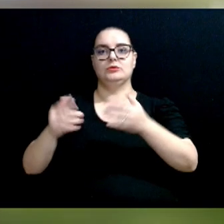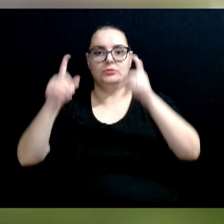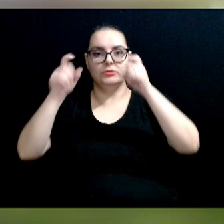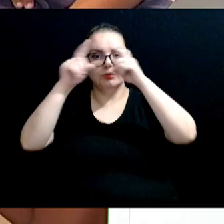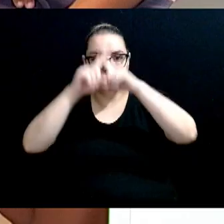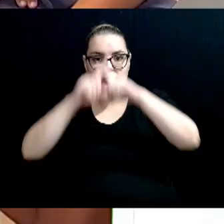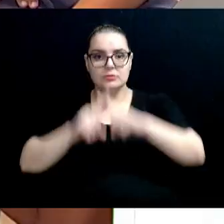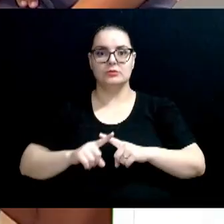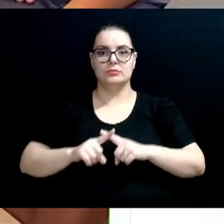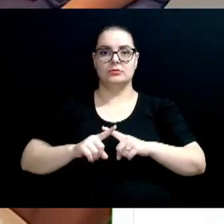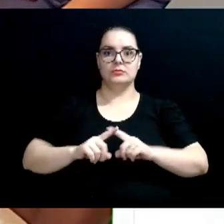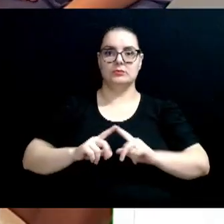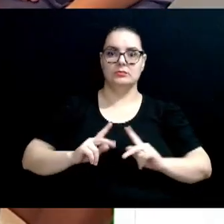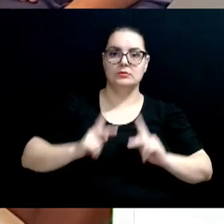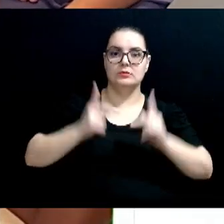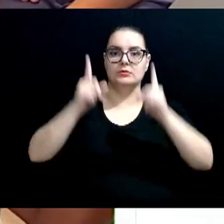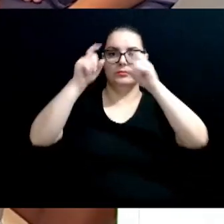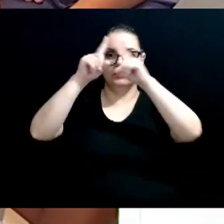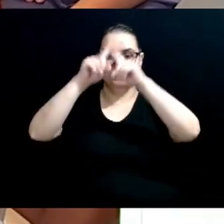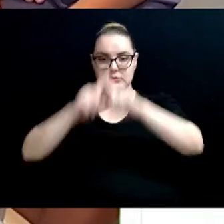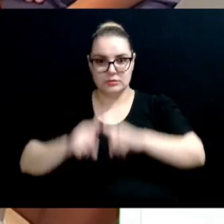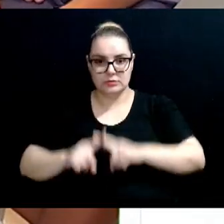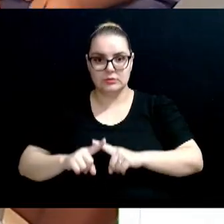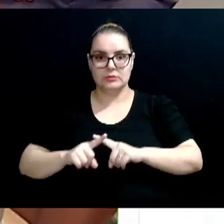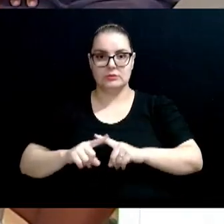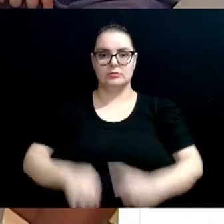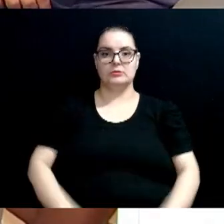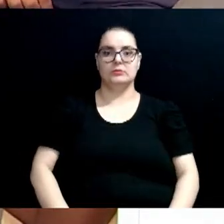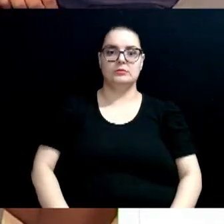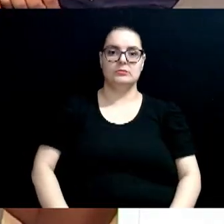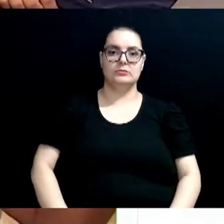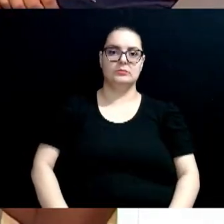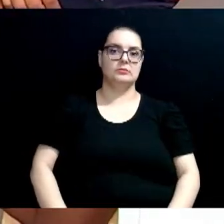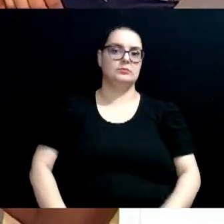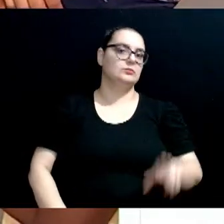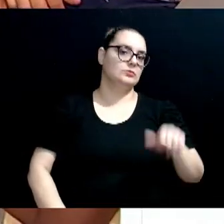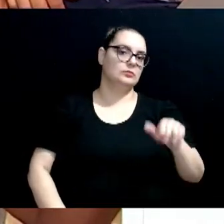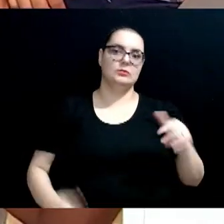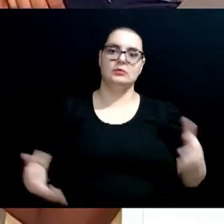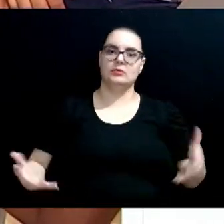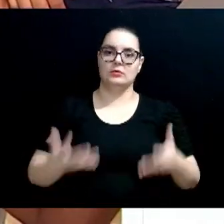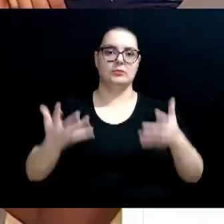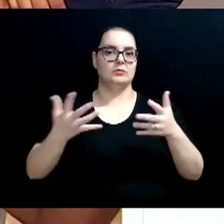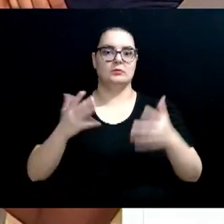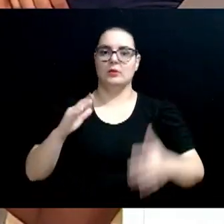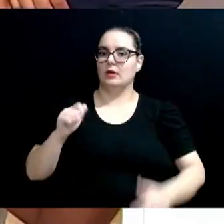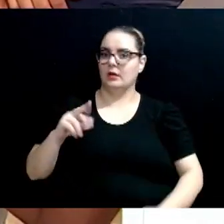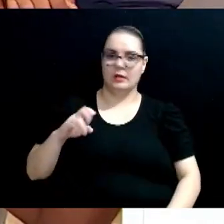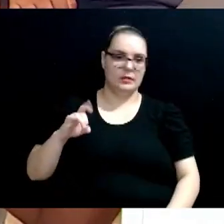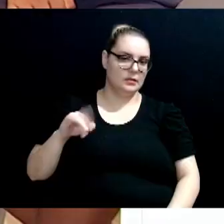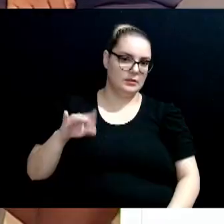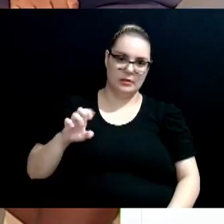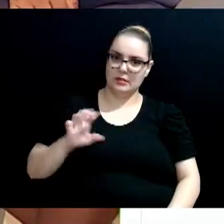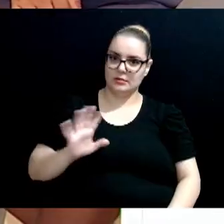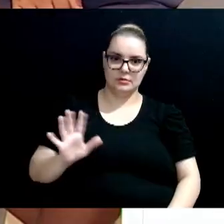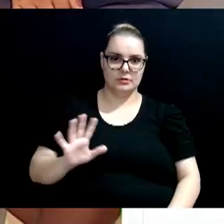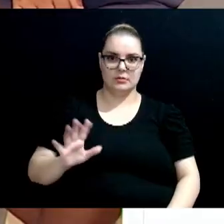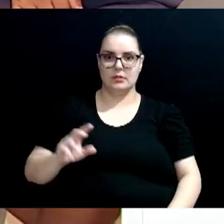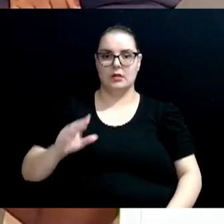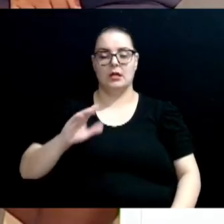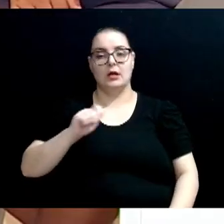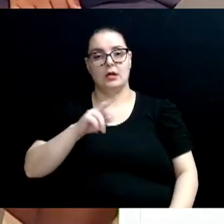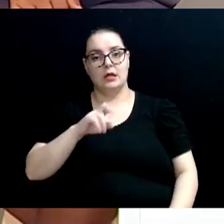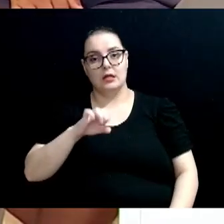a gente vence os desafios. Nunca a motivação deve ser caridade. A caridade tem que ser feita